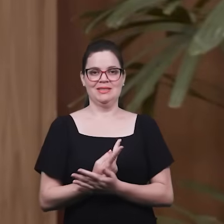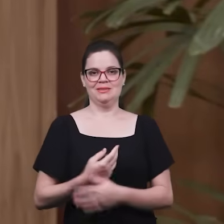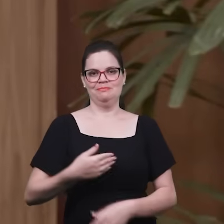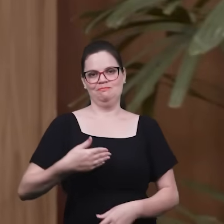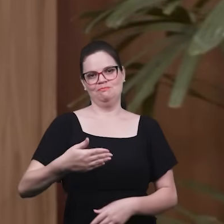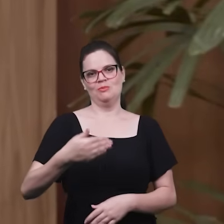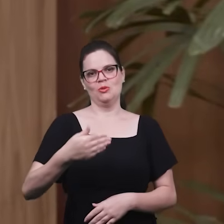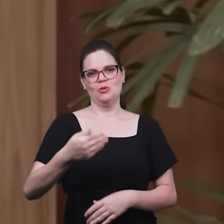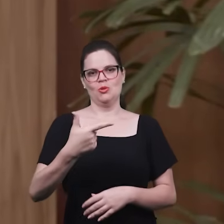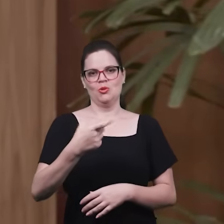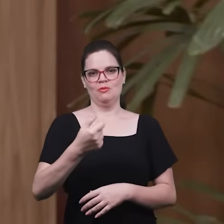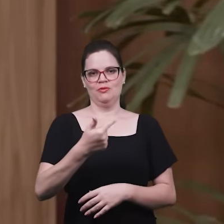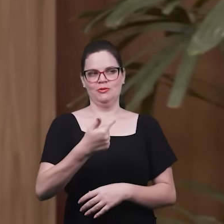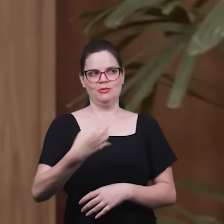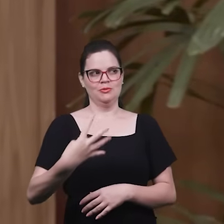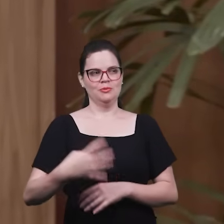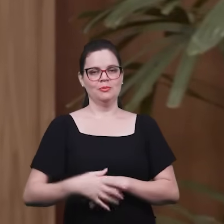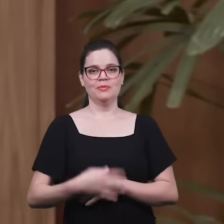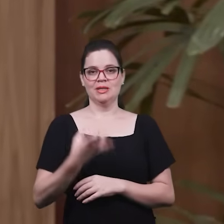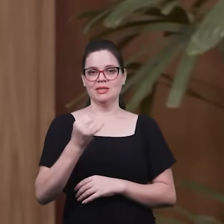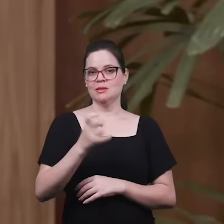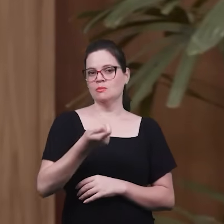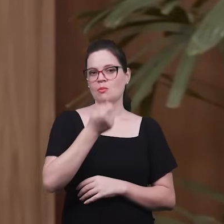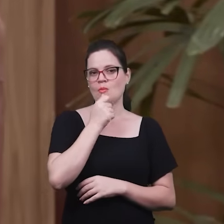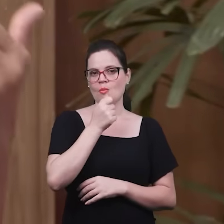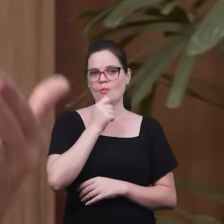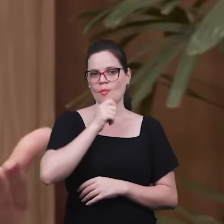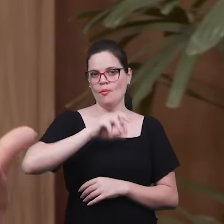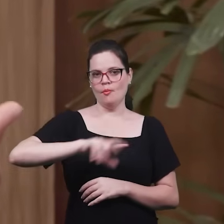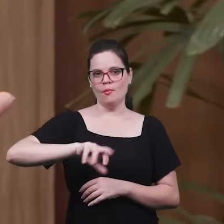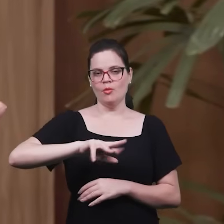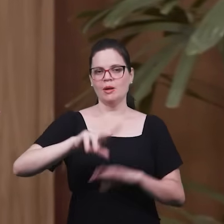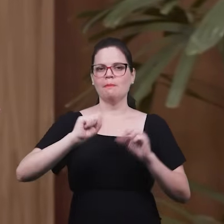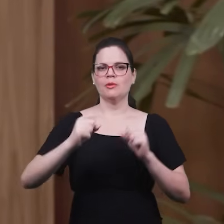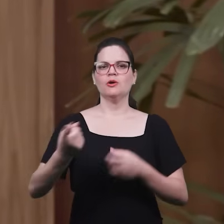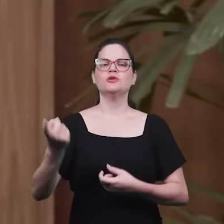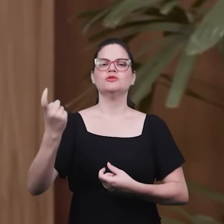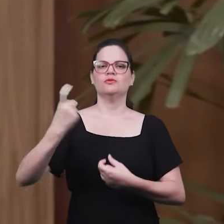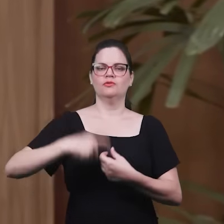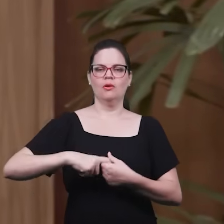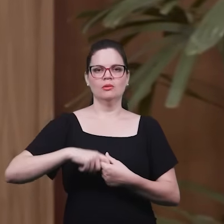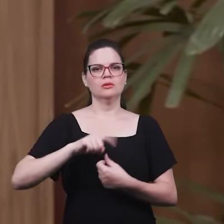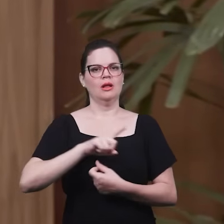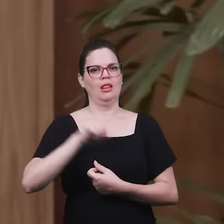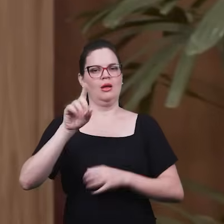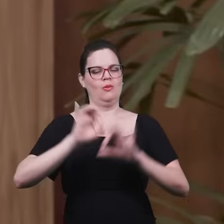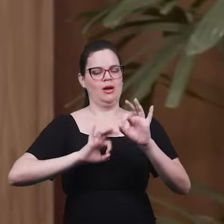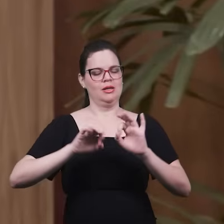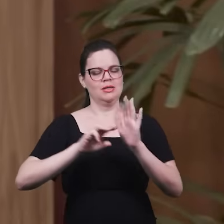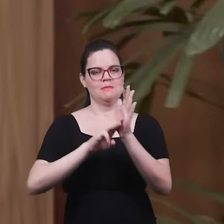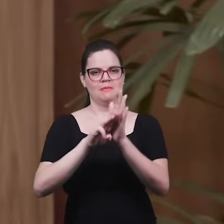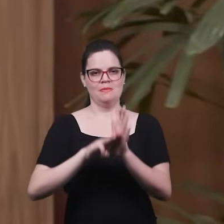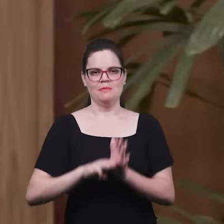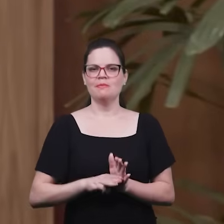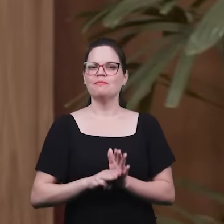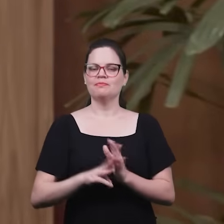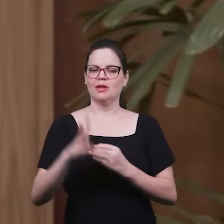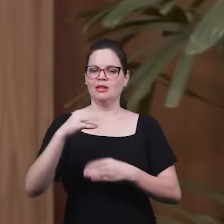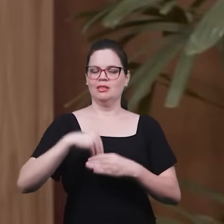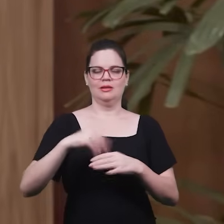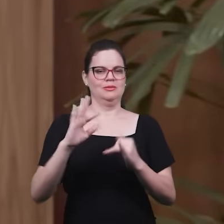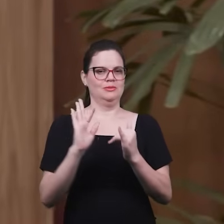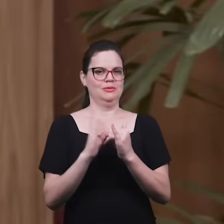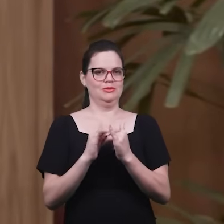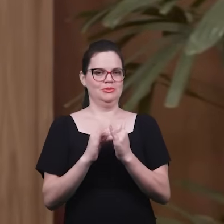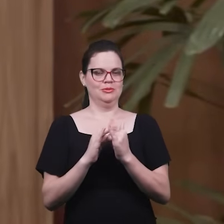Festas 2024. Se você não assistiu, retorne à playlist do Grupo Organização e Método no canal oficial da